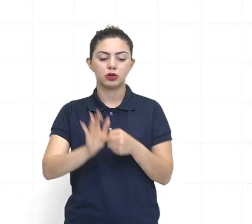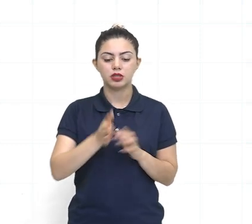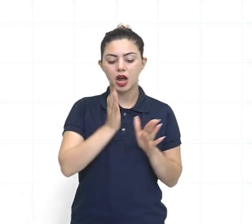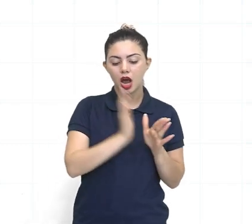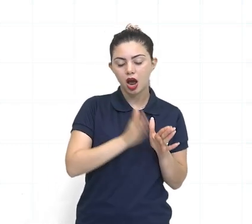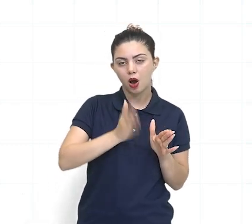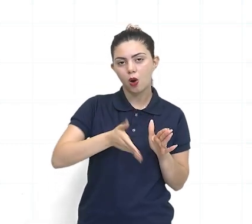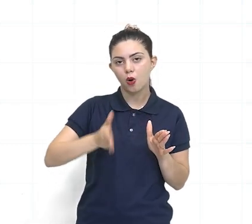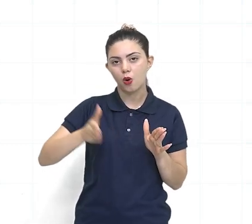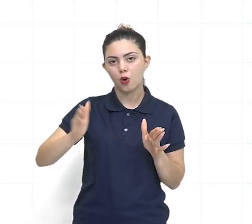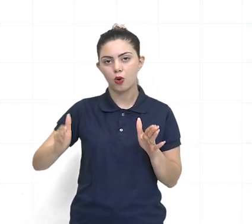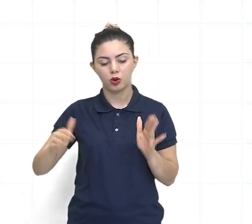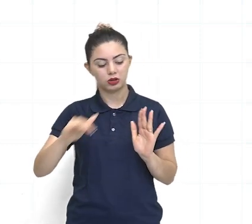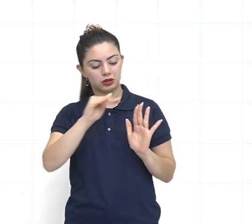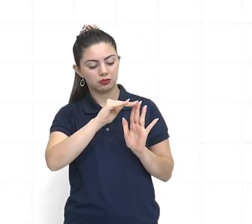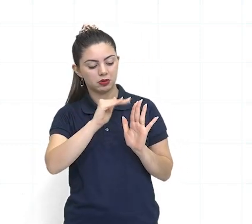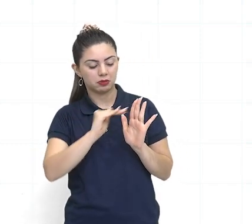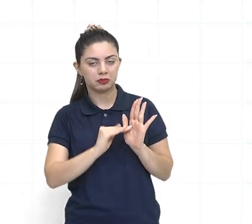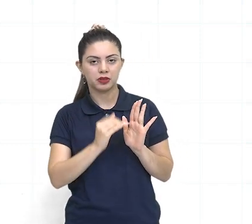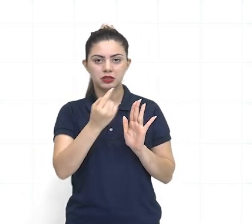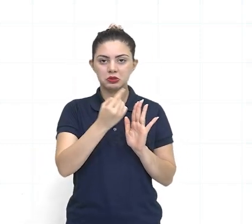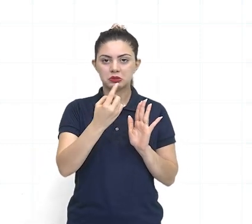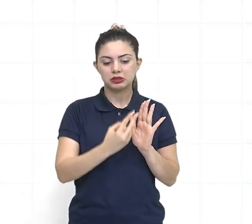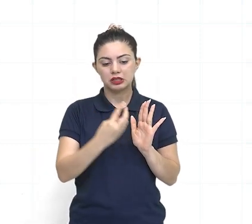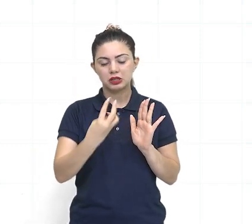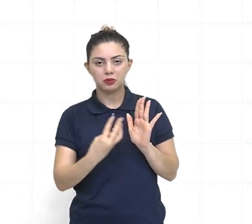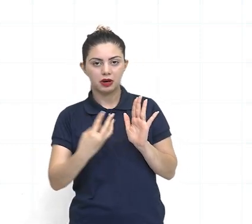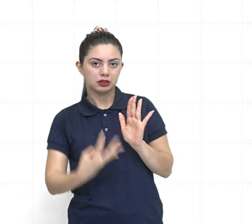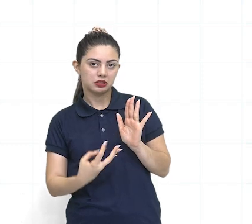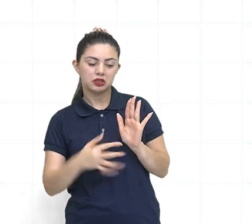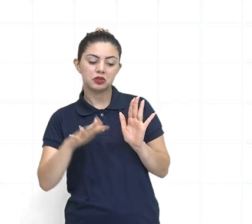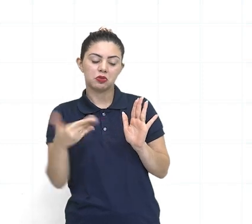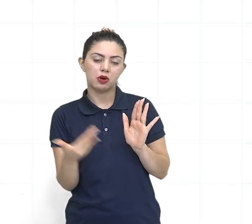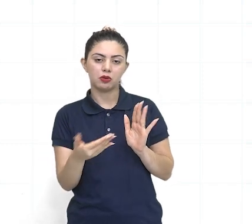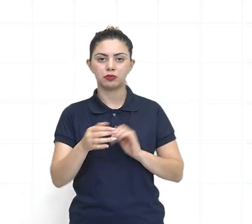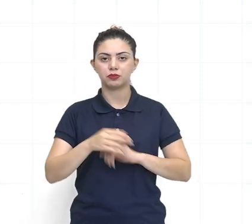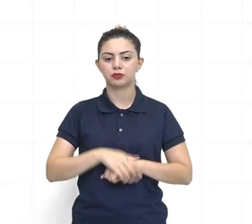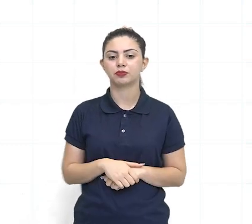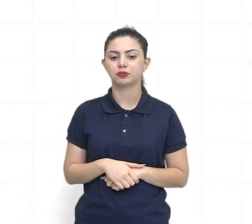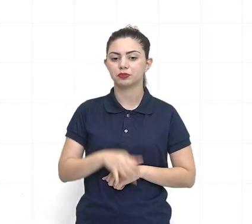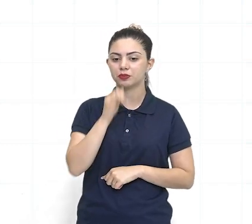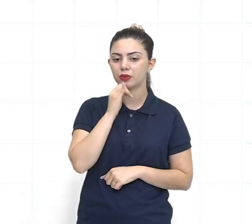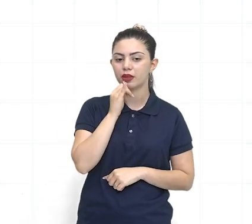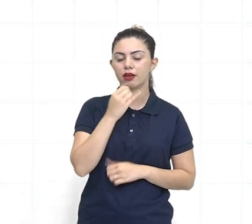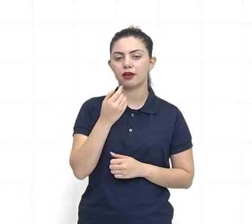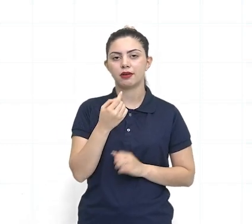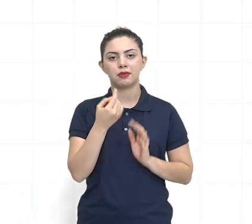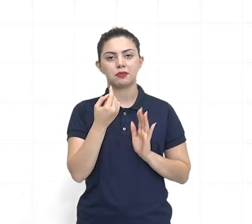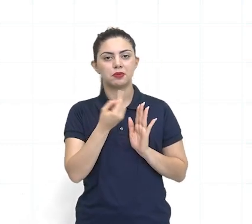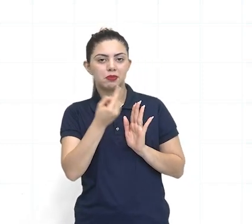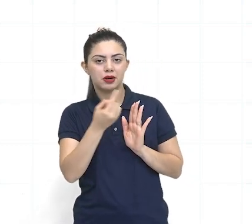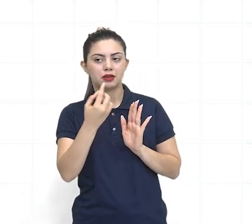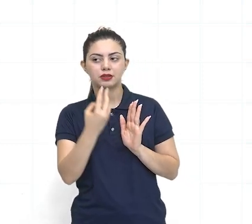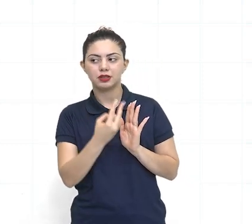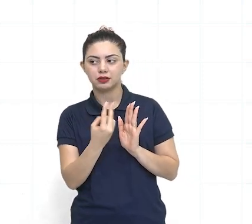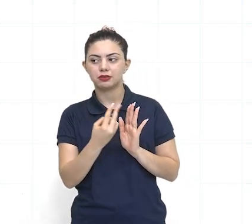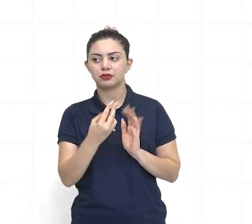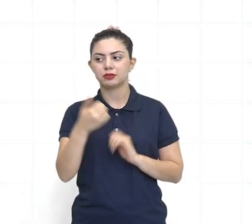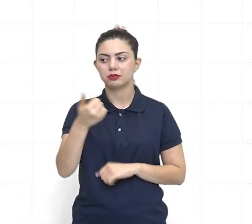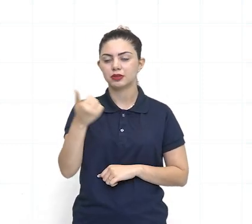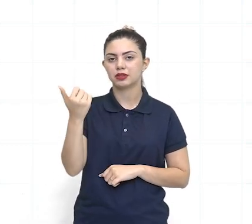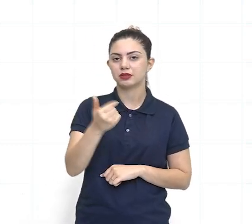o lugar que o ser está ocupando numa série dada. Exemplo, primeiro, segundo,